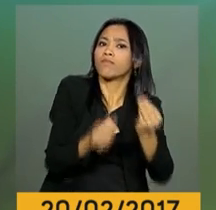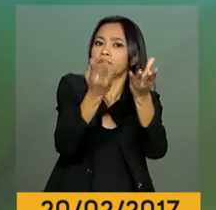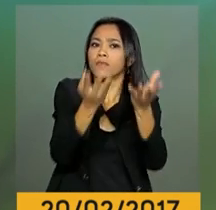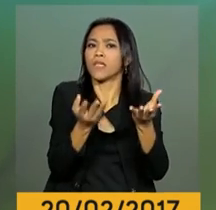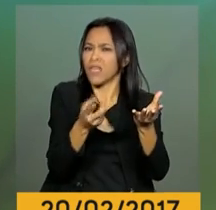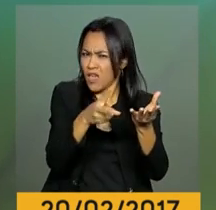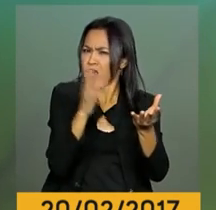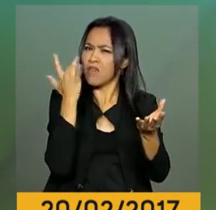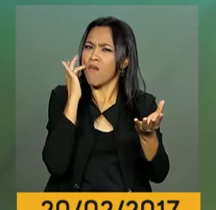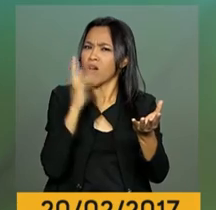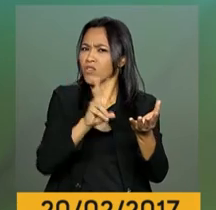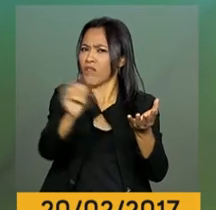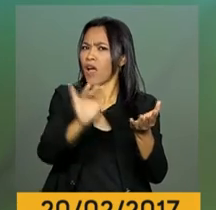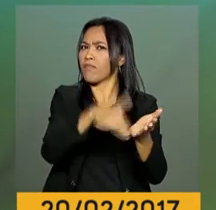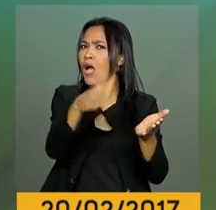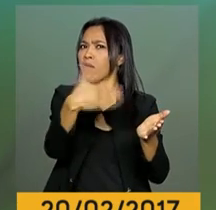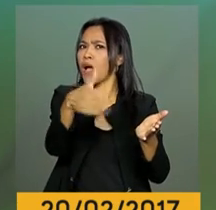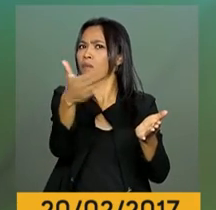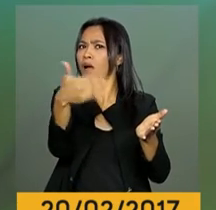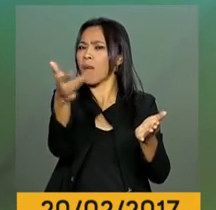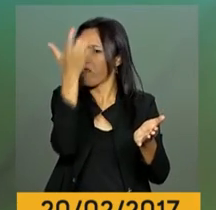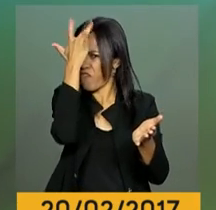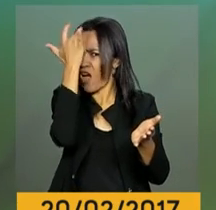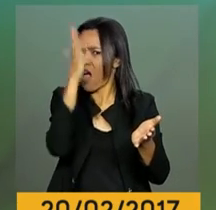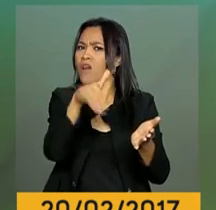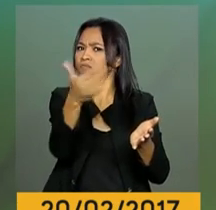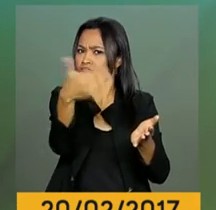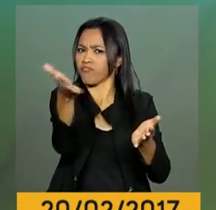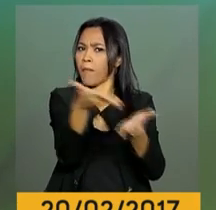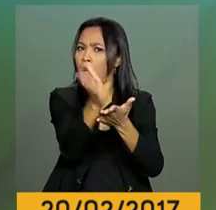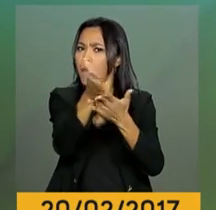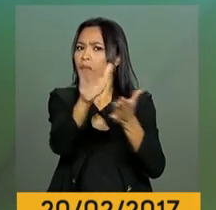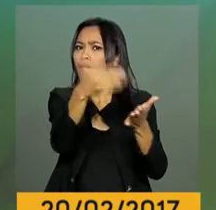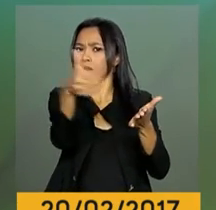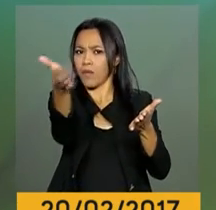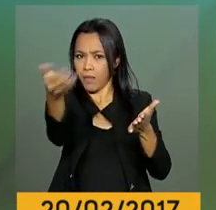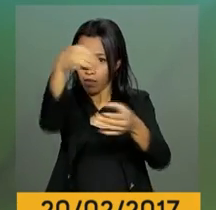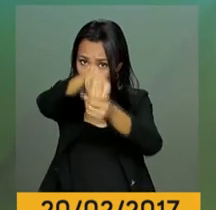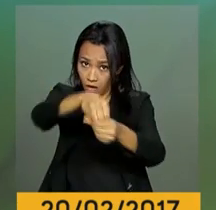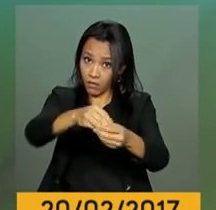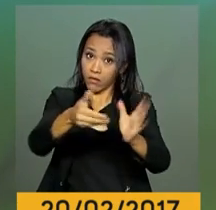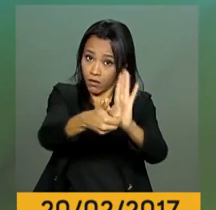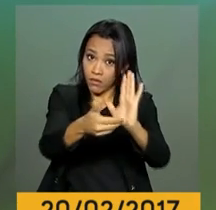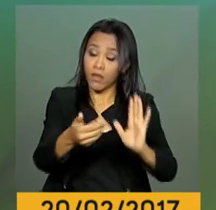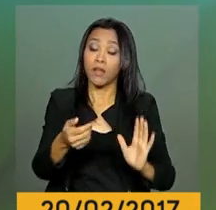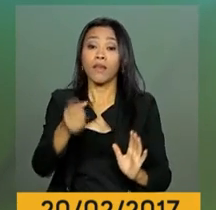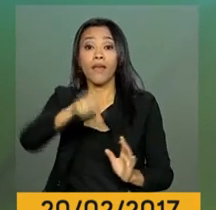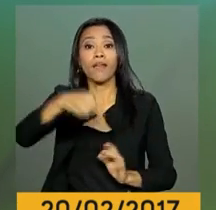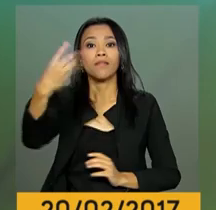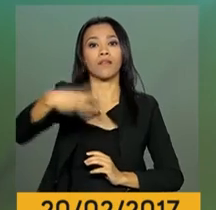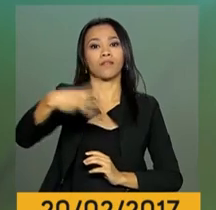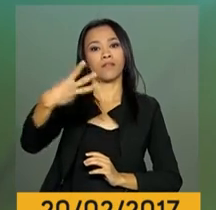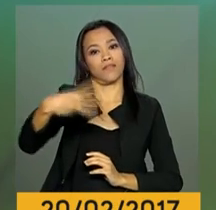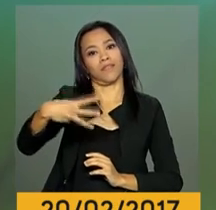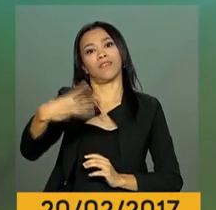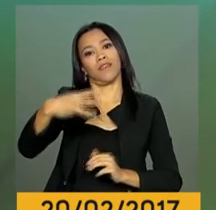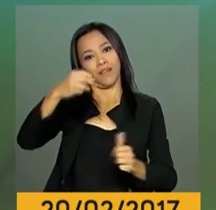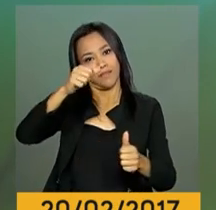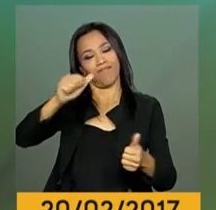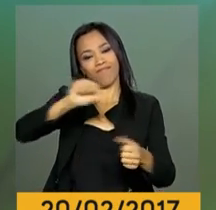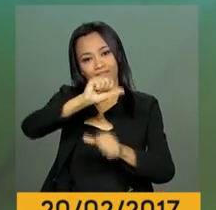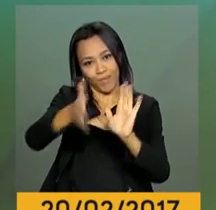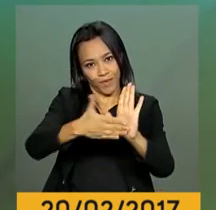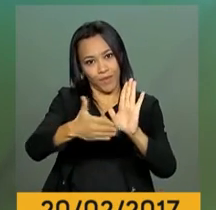que tramitará com certa facilidade, tendo em vista esse pré-acordo que se estabeleceu, seria, portanto, a terceira reforma. E a quarta,